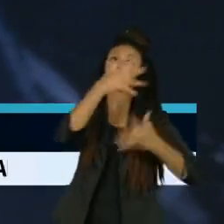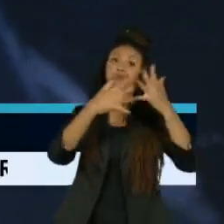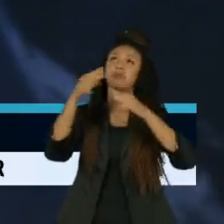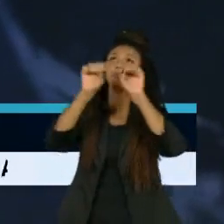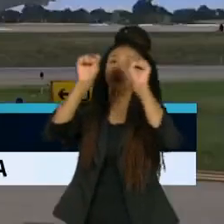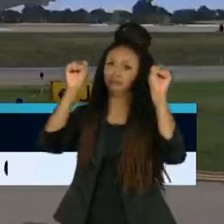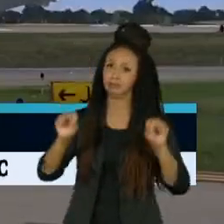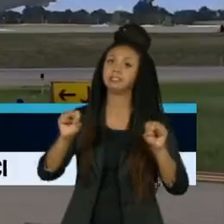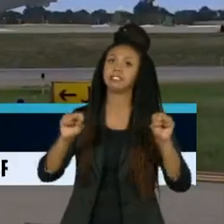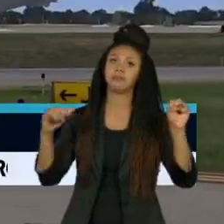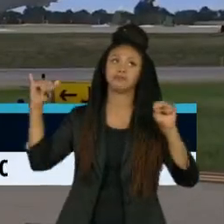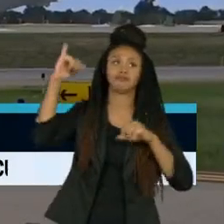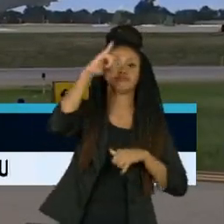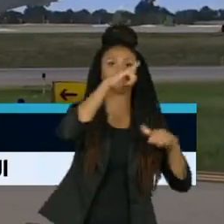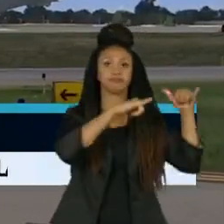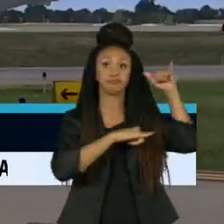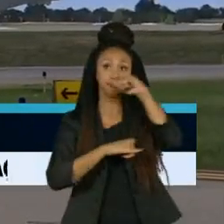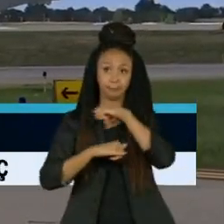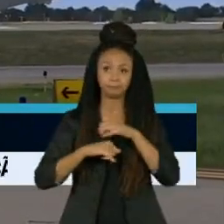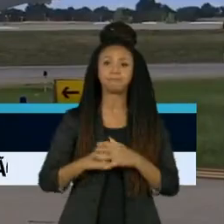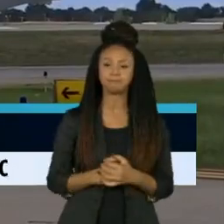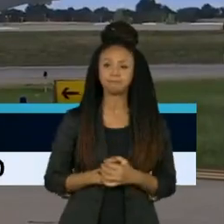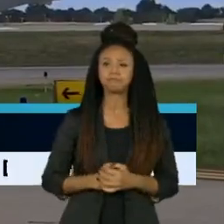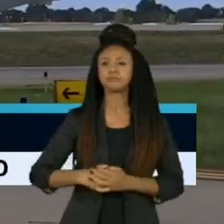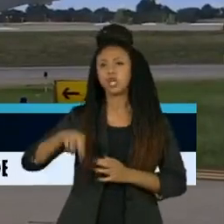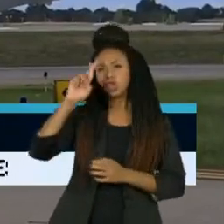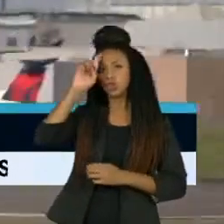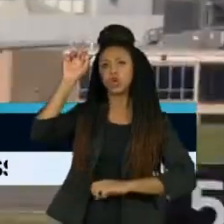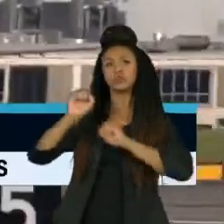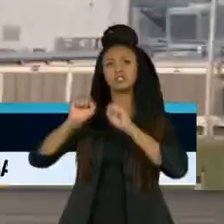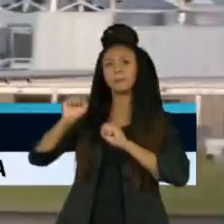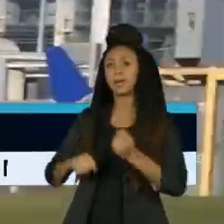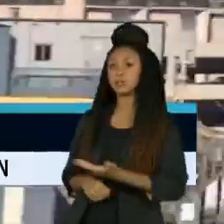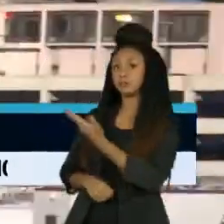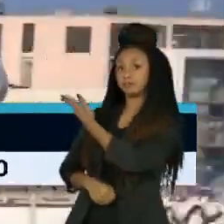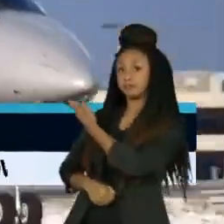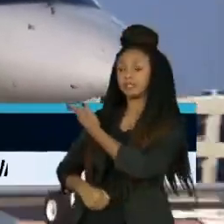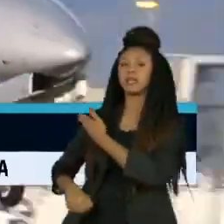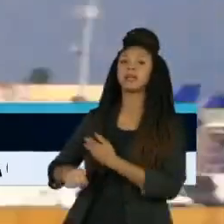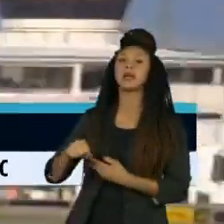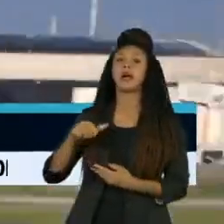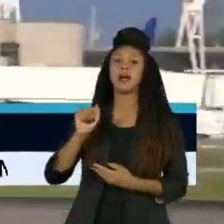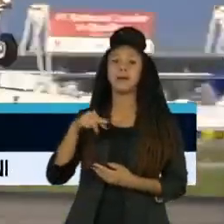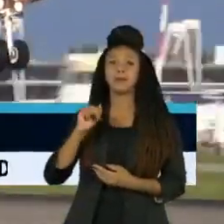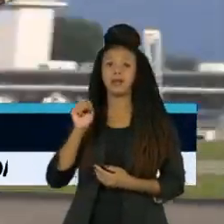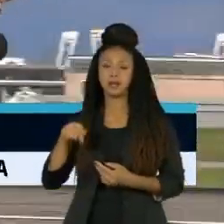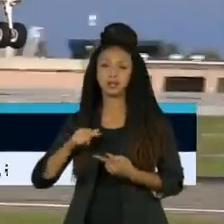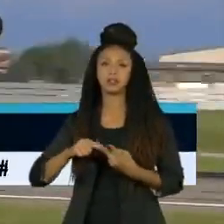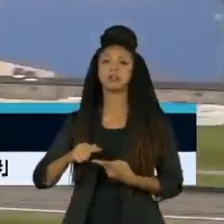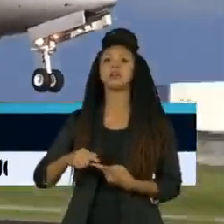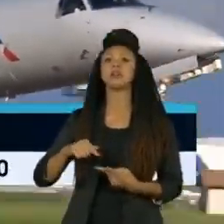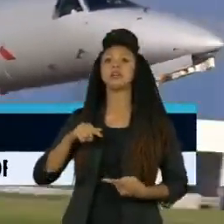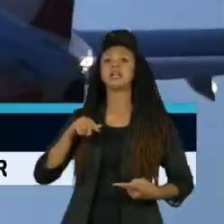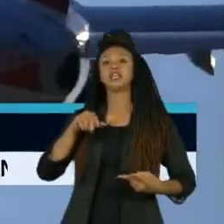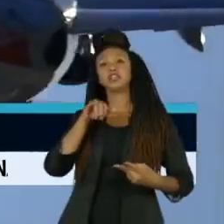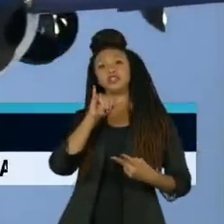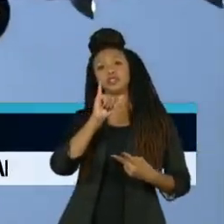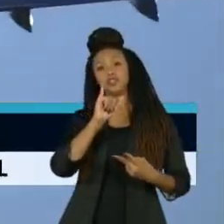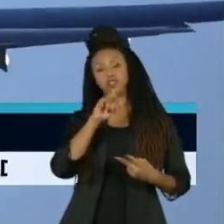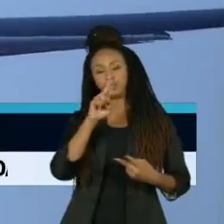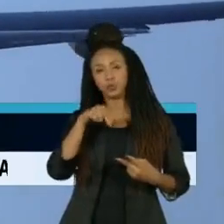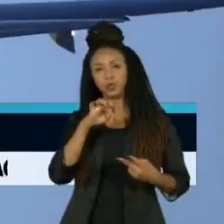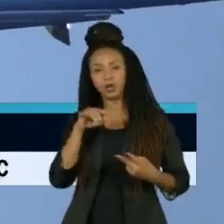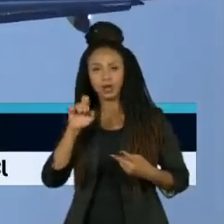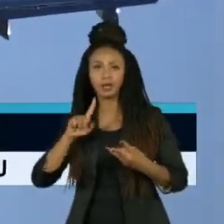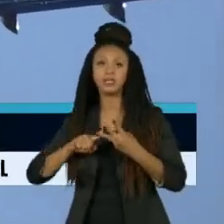para os voos os executivos da American Airlines Delta e United Airlines e outras companhias